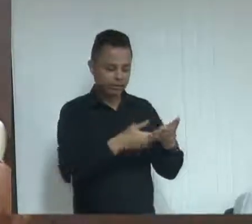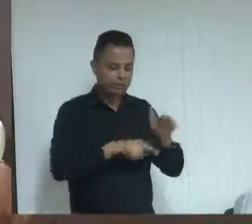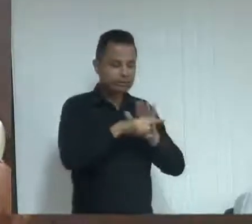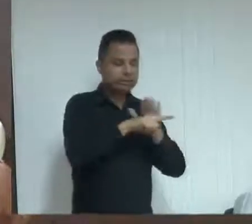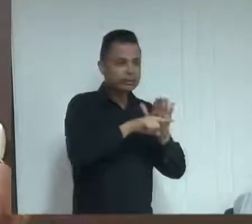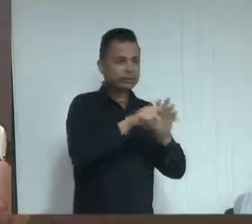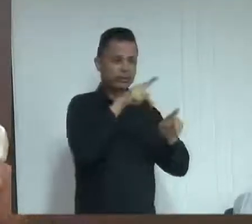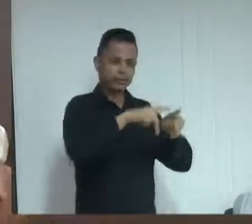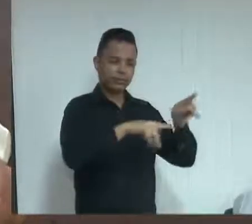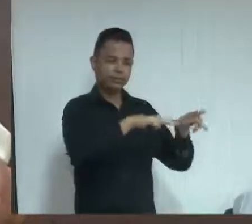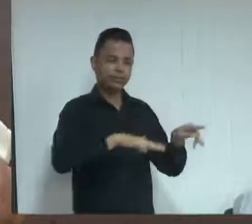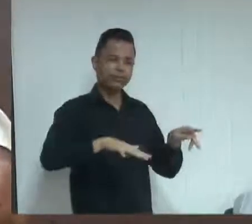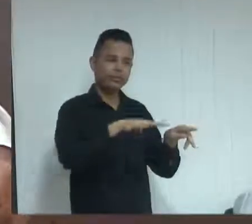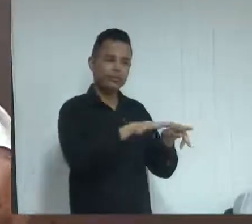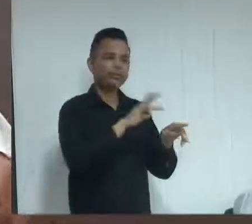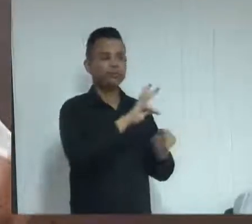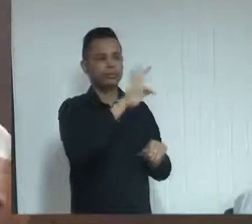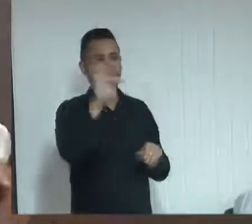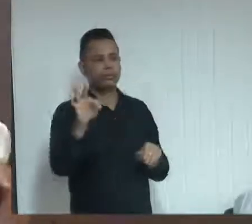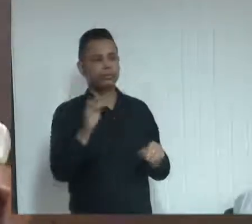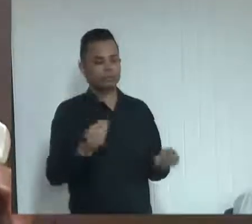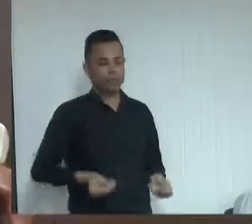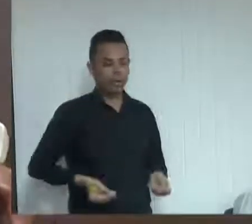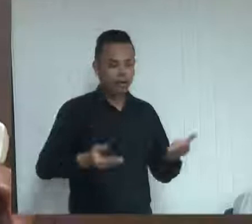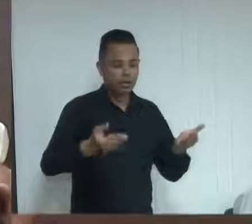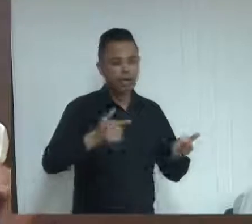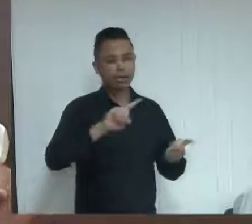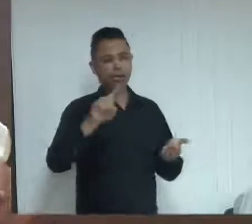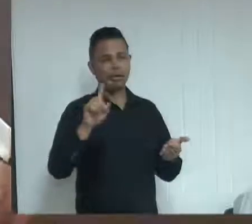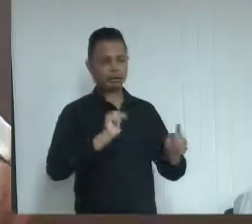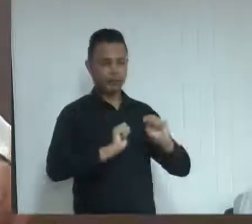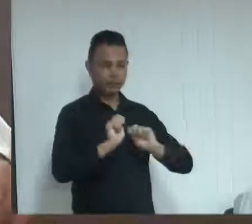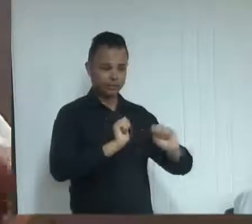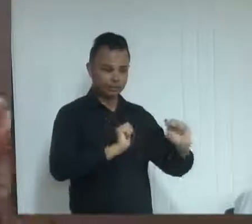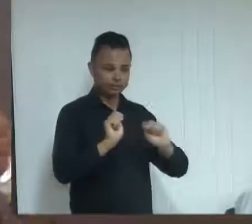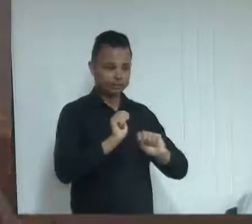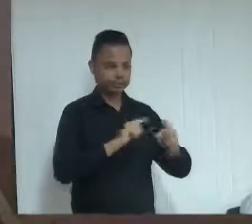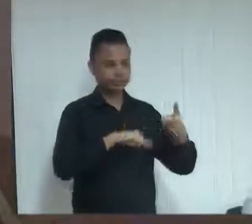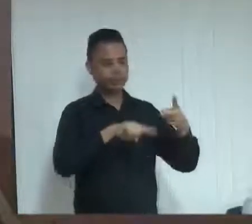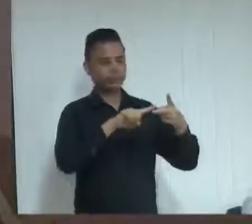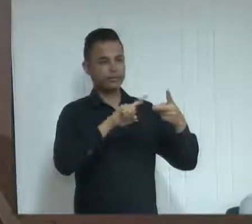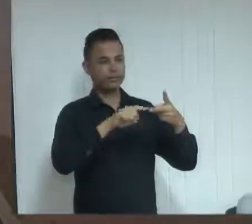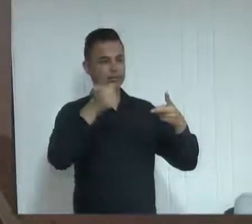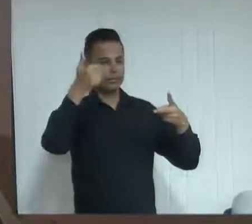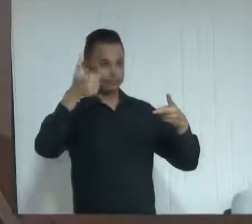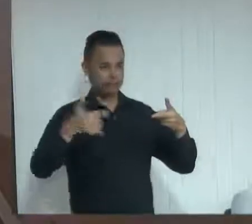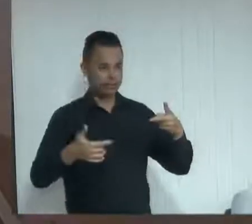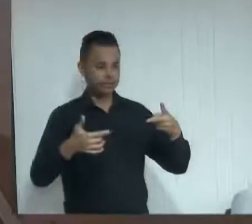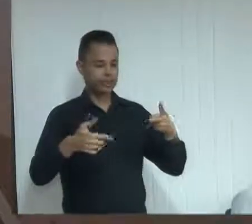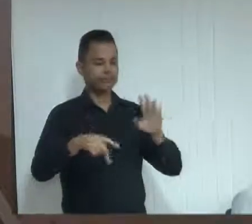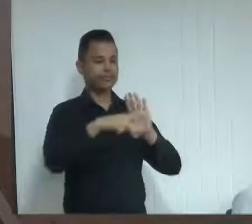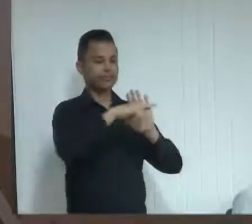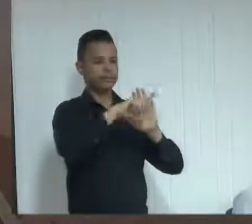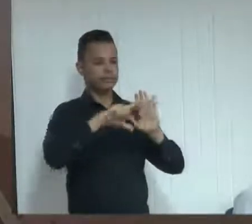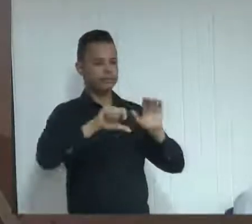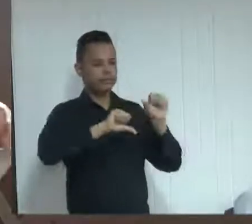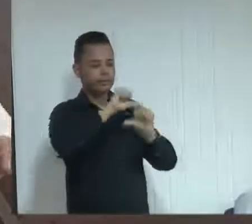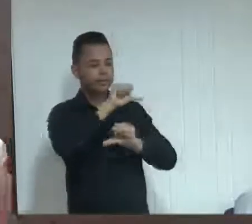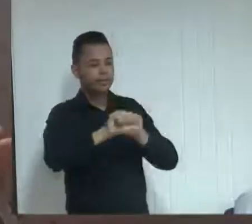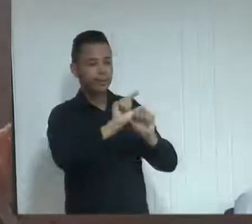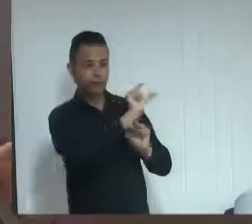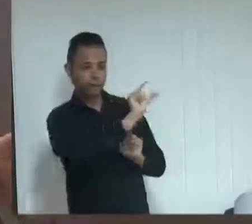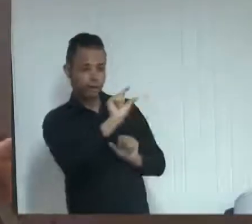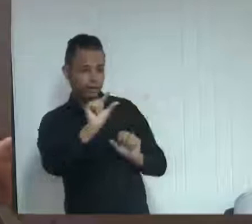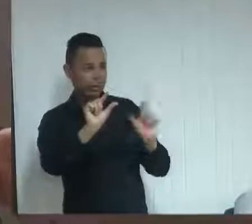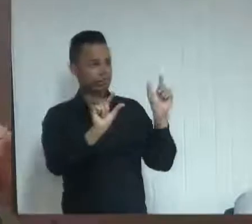para que a população soubesse desse impacto orçamentário. Bem resumidamente, segundo argumento, quando o projeto de lei ele altera a